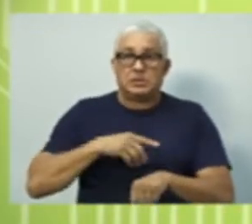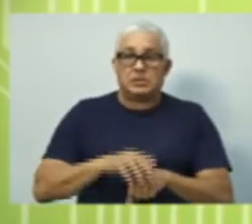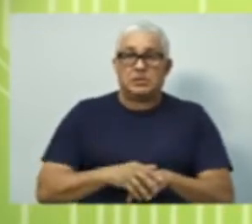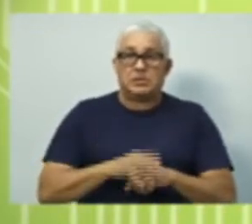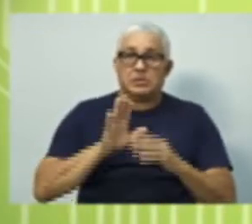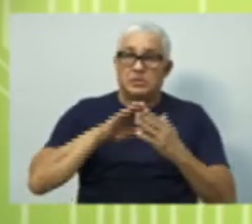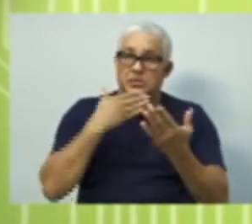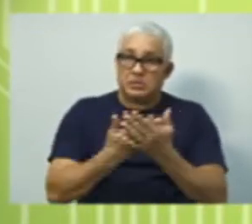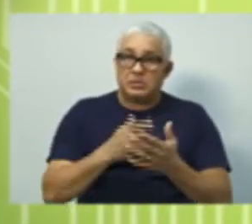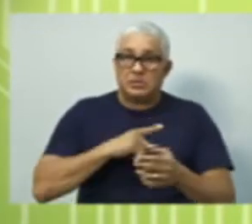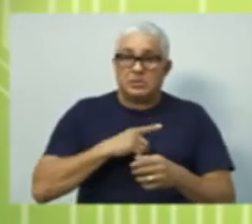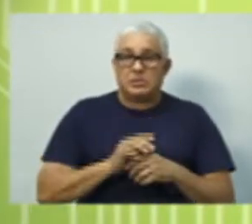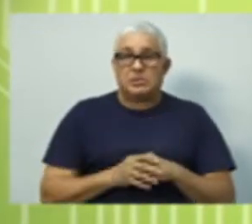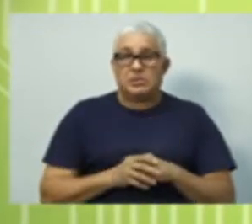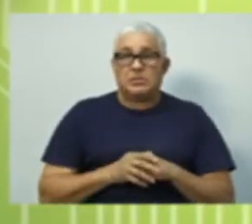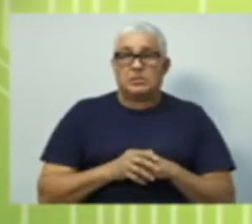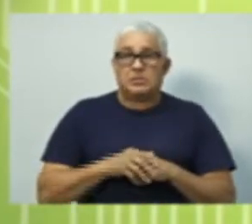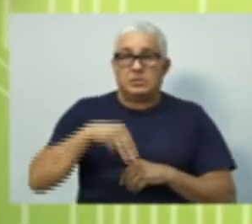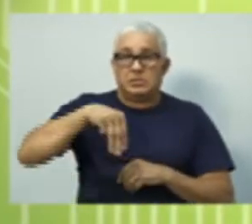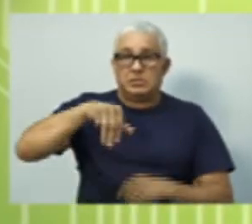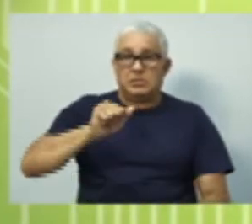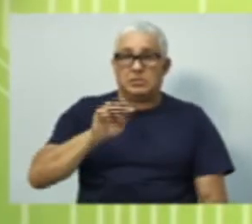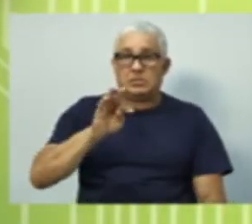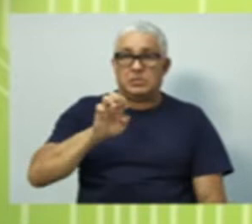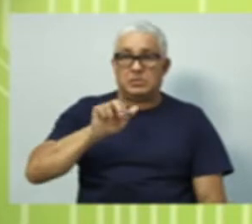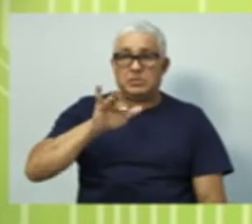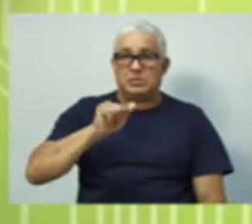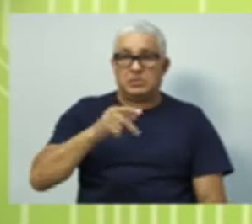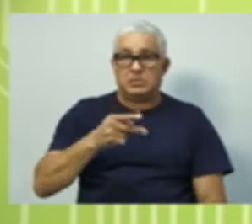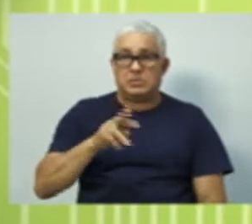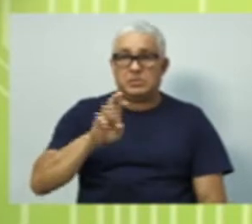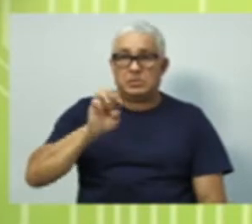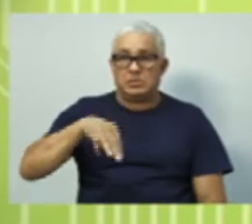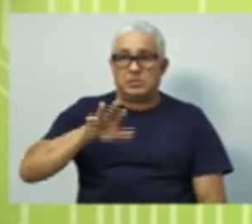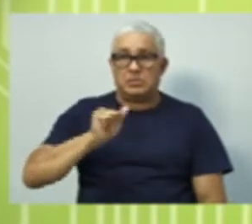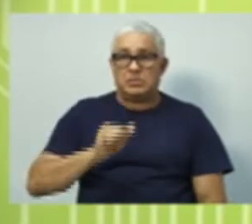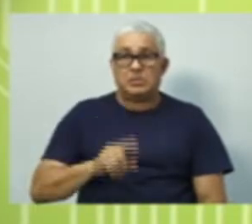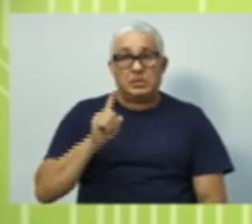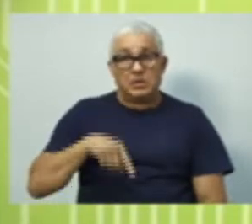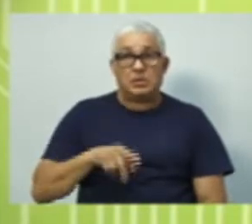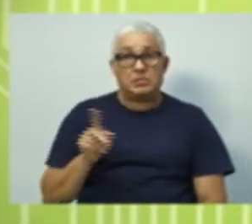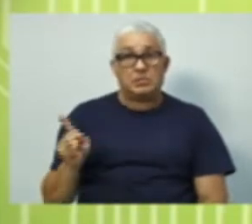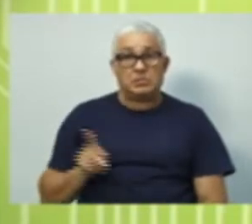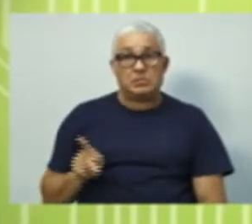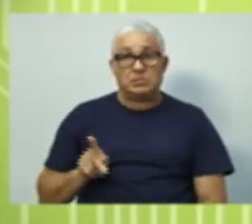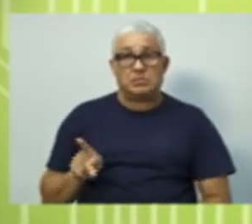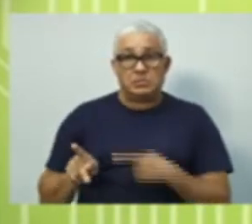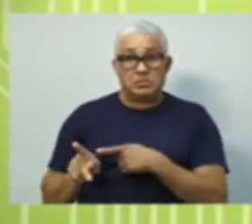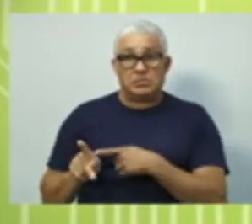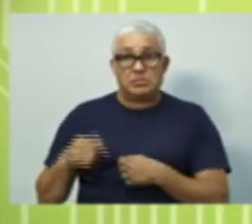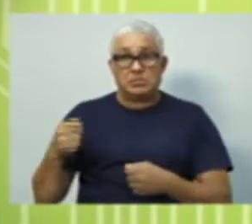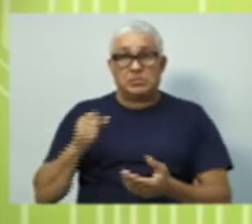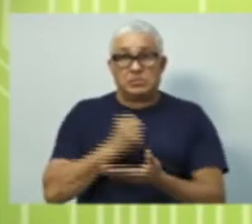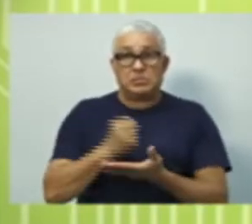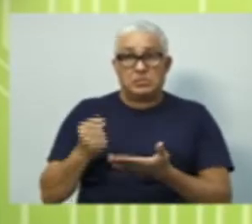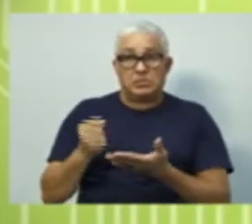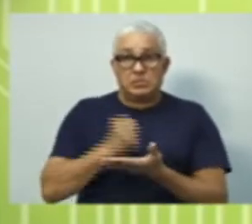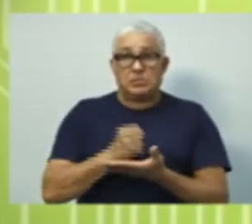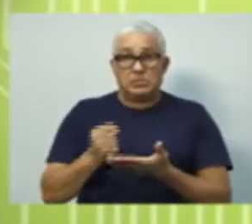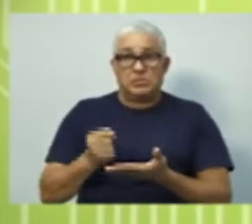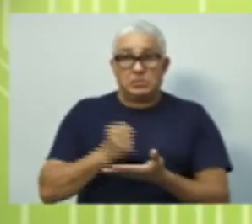ter um serviço para ser vendido, não é um produto, não é algo que eu vou pegar. Então, eu vou passar